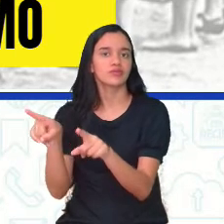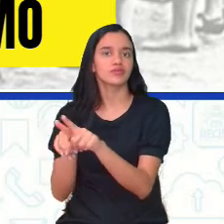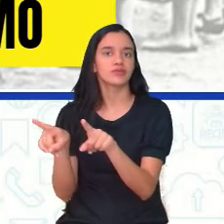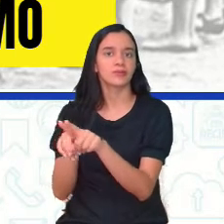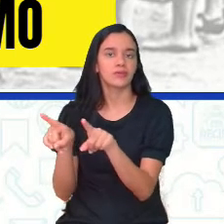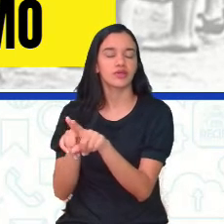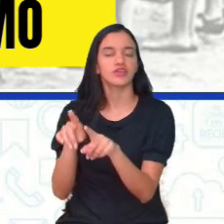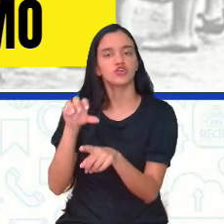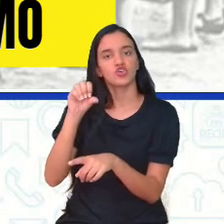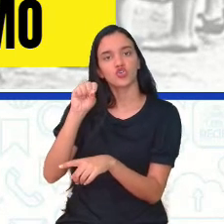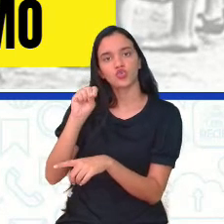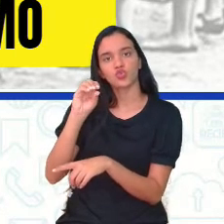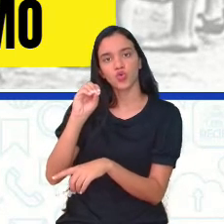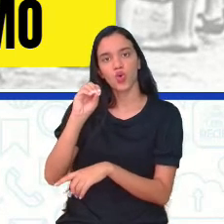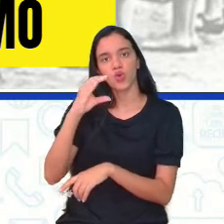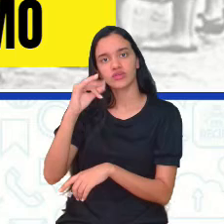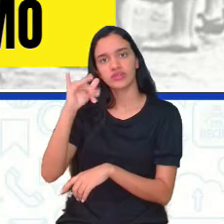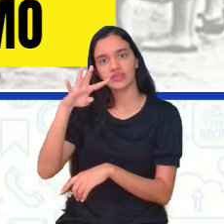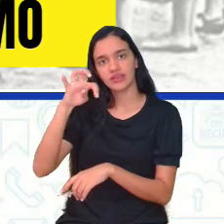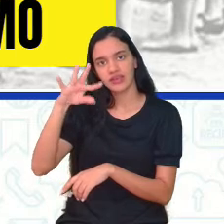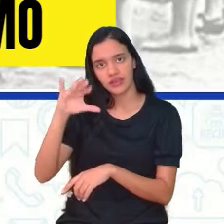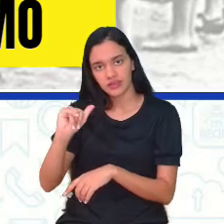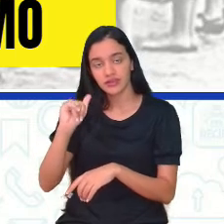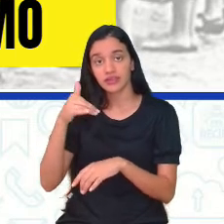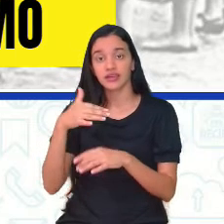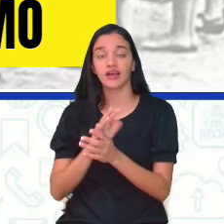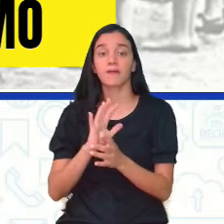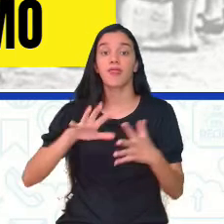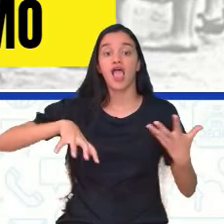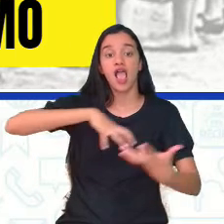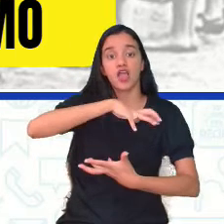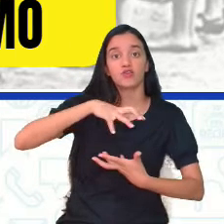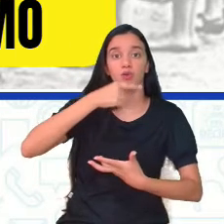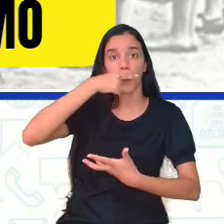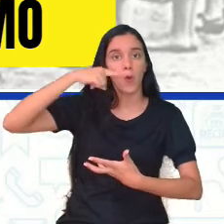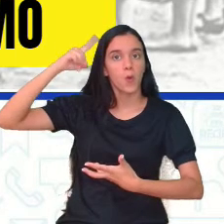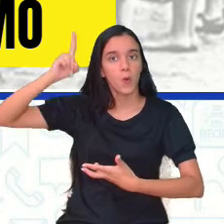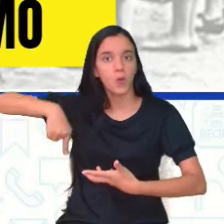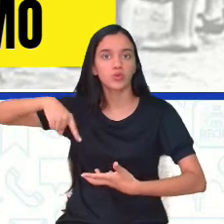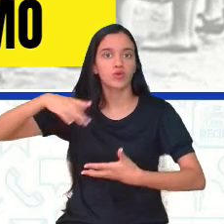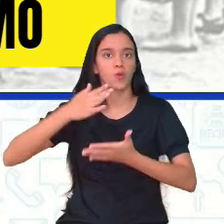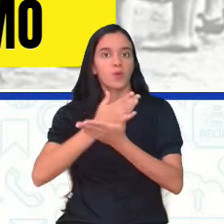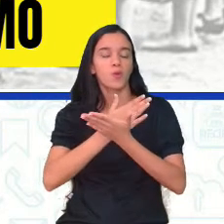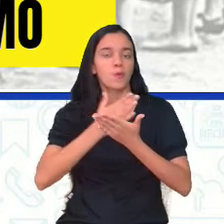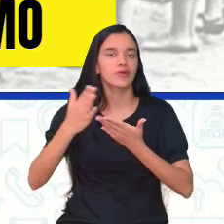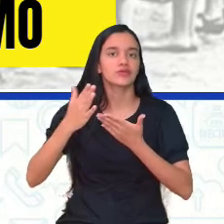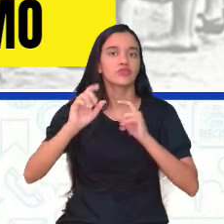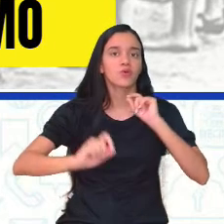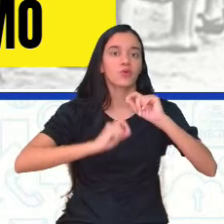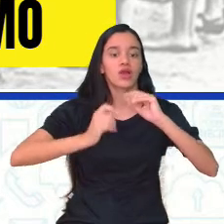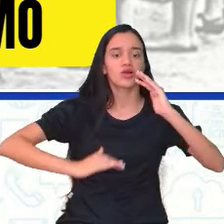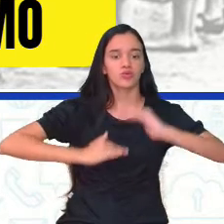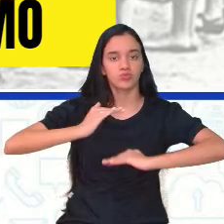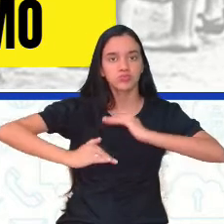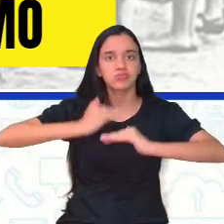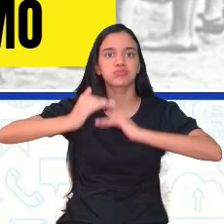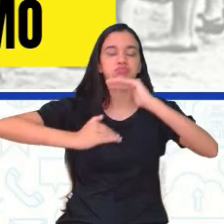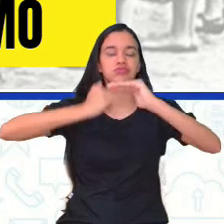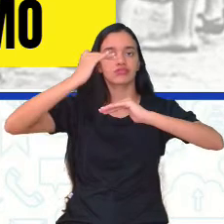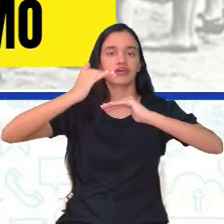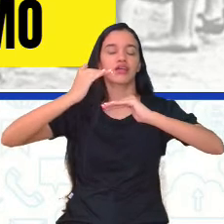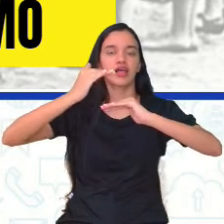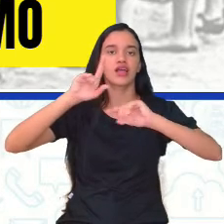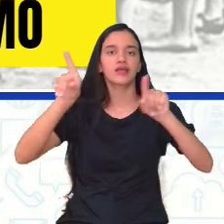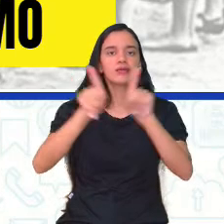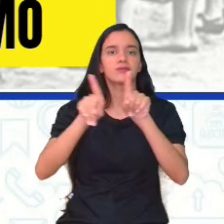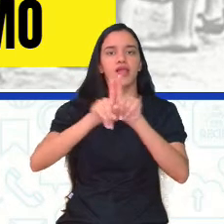que estava, após a Revolução Russa de 1917, ela começou a erguer, né,